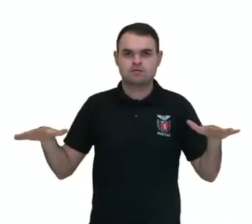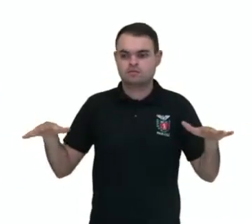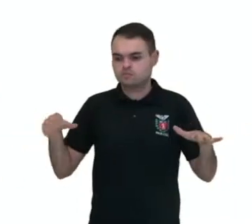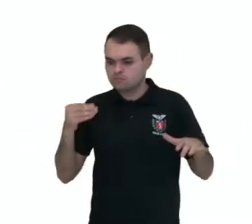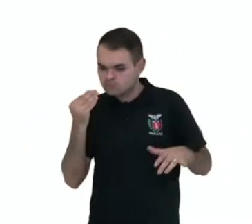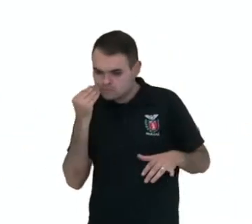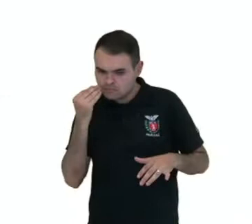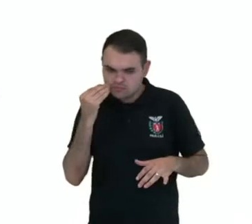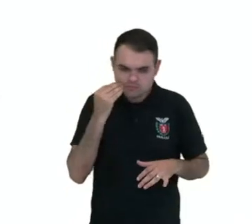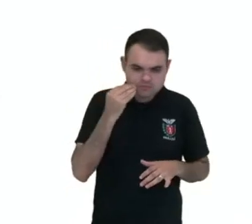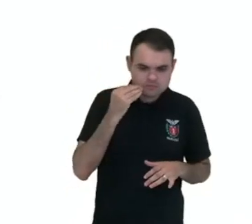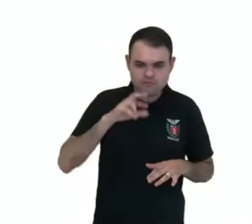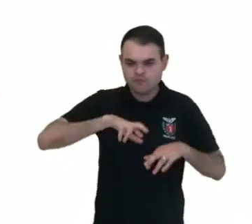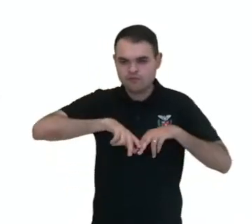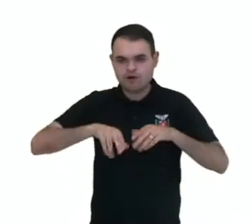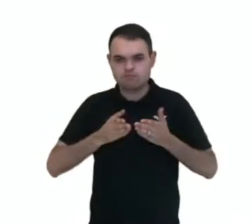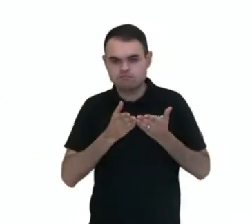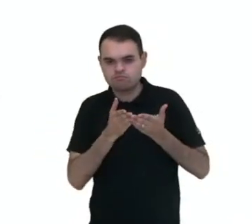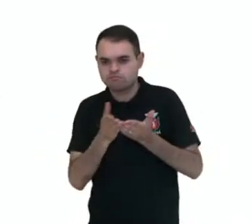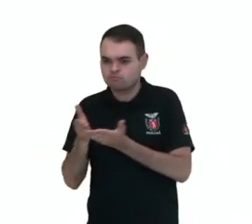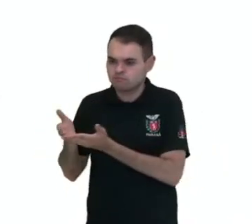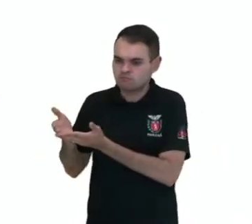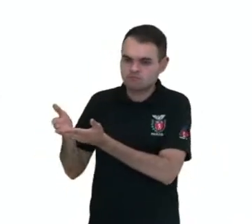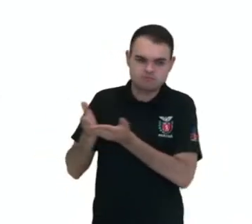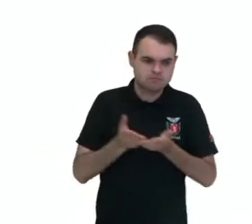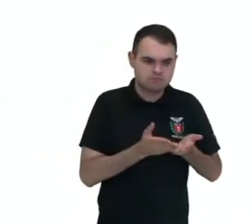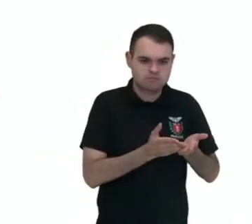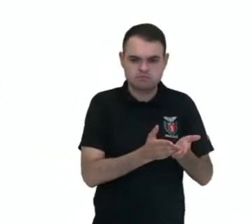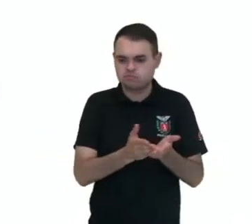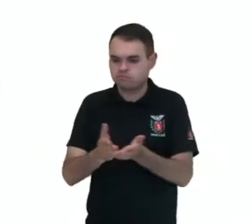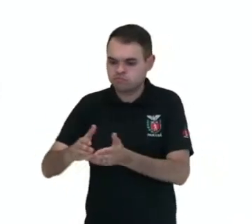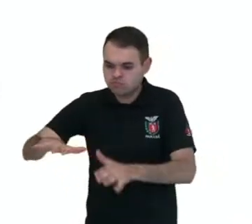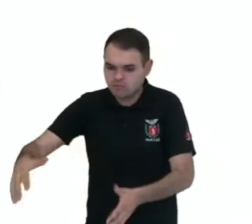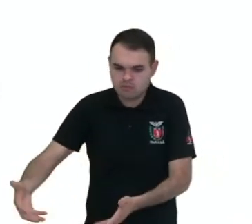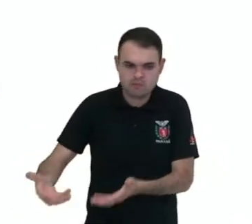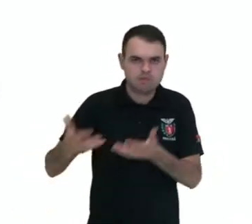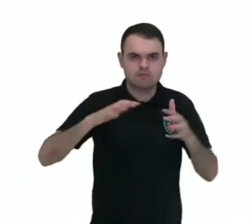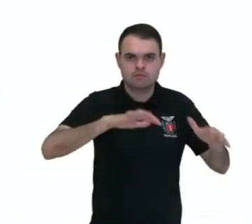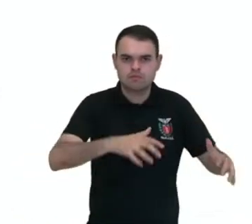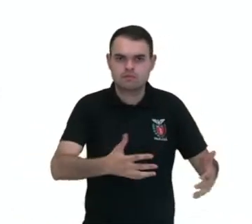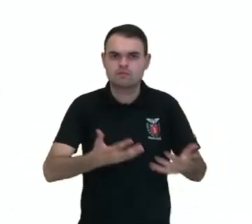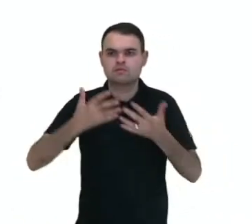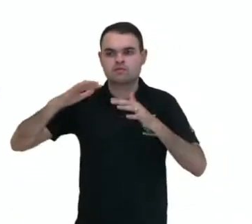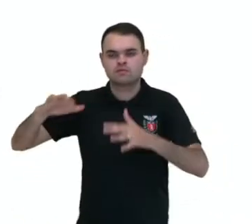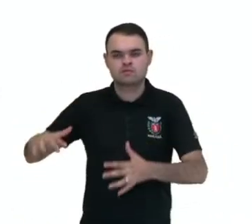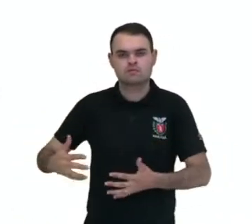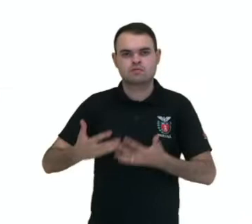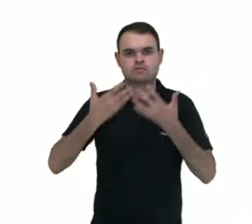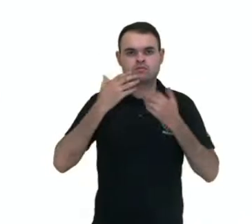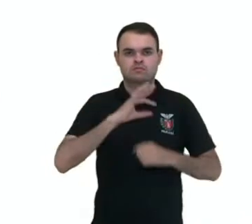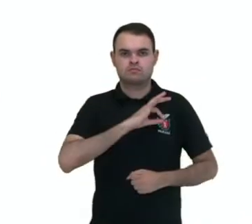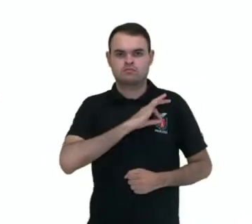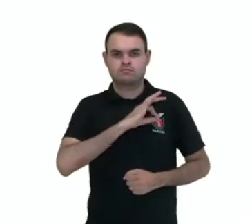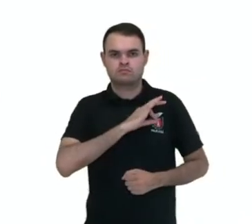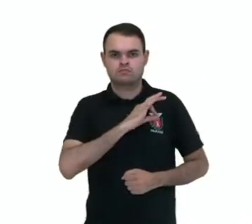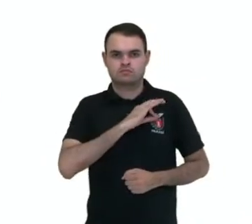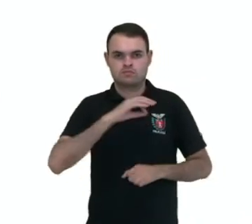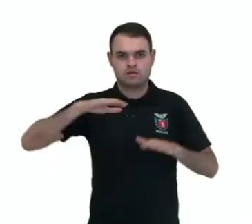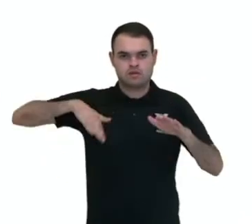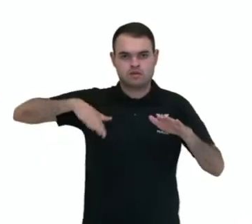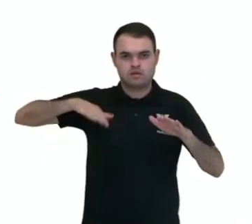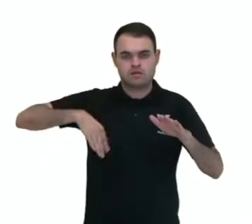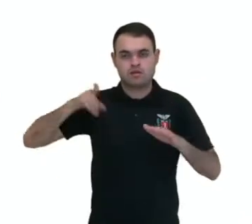trabalharam diversas embarcações que navegavam na região, informou a Guarda Litorânea da Itália. As